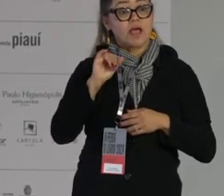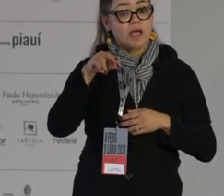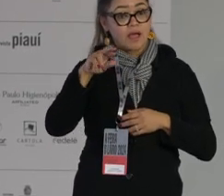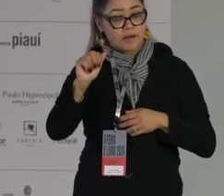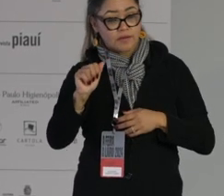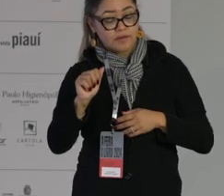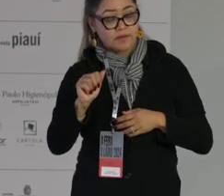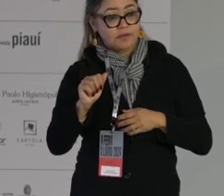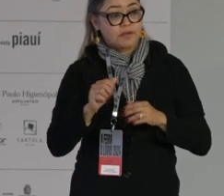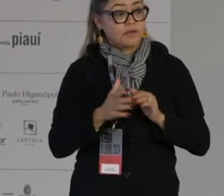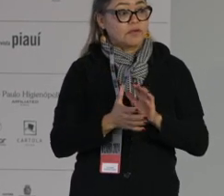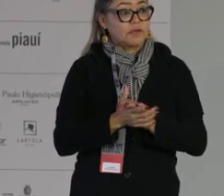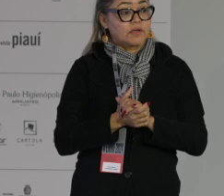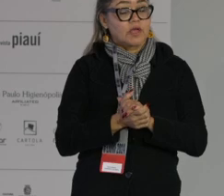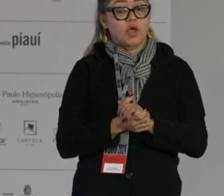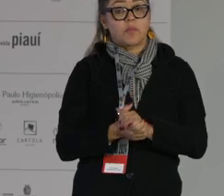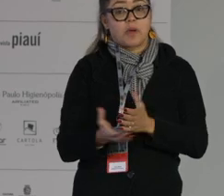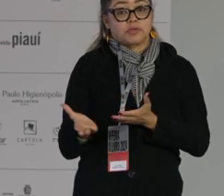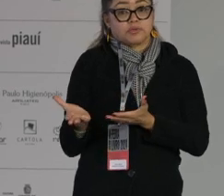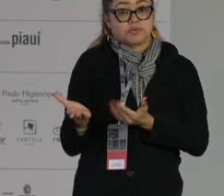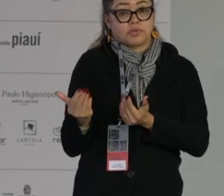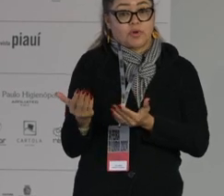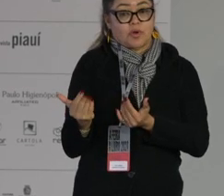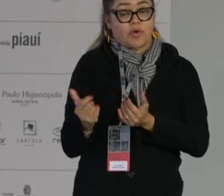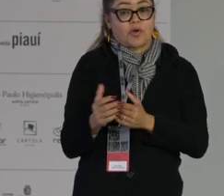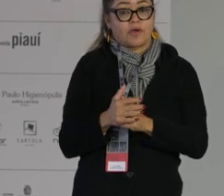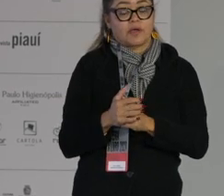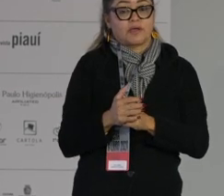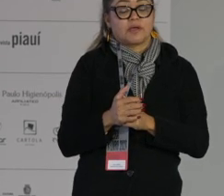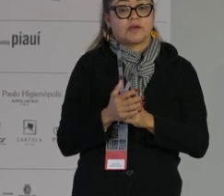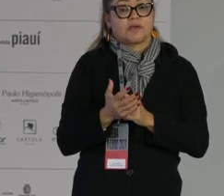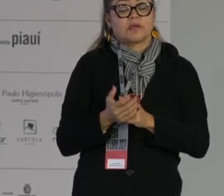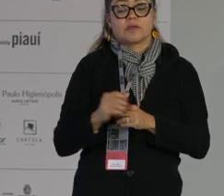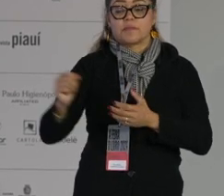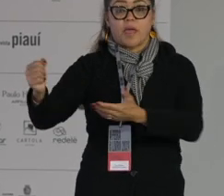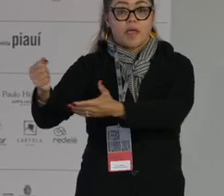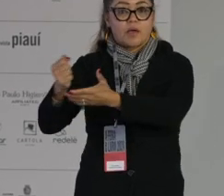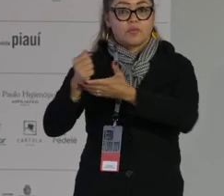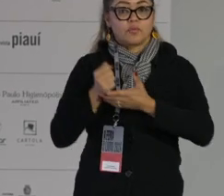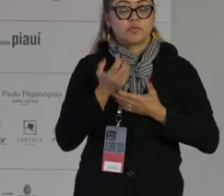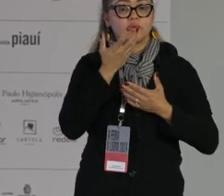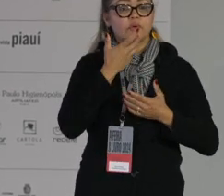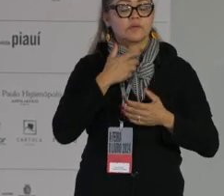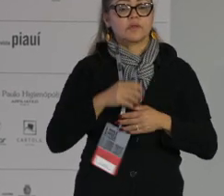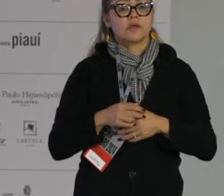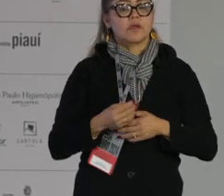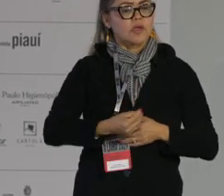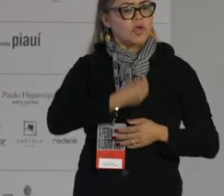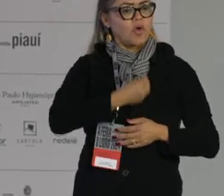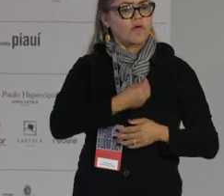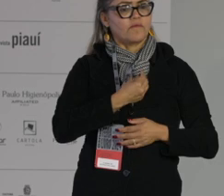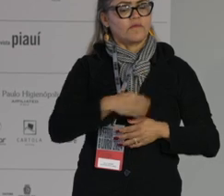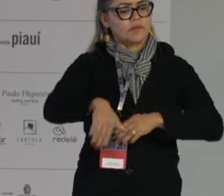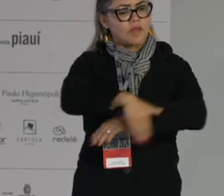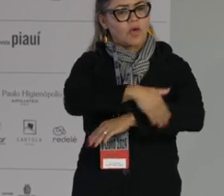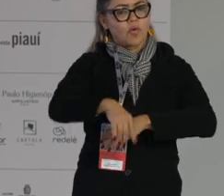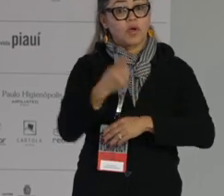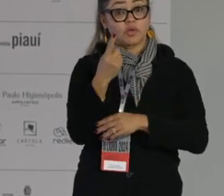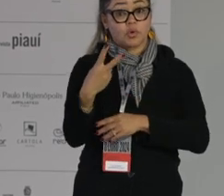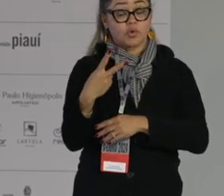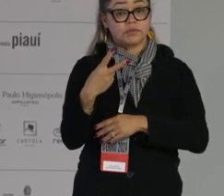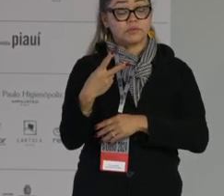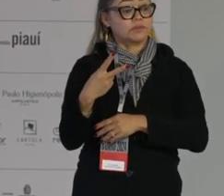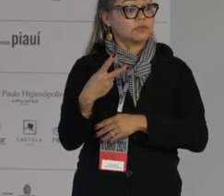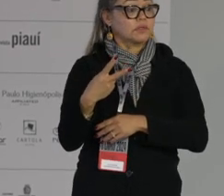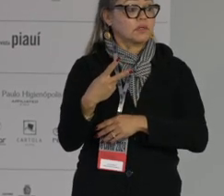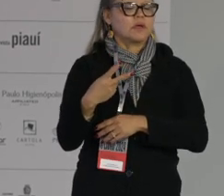sobre uma moça que pega uma criança de rua, eu vivo na rua há 12 anos. Né? Eu sou morador de rua, não sou pessoa